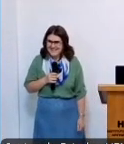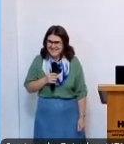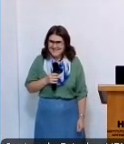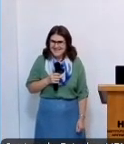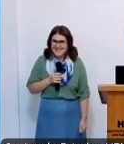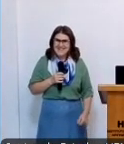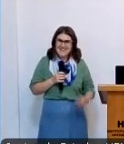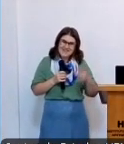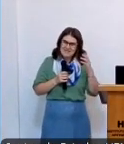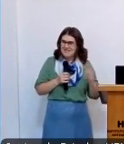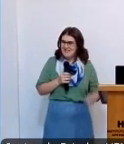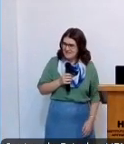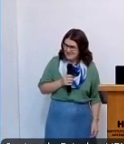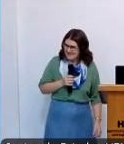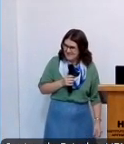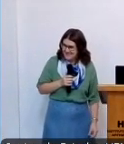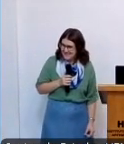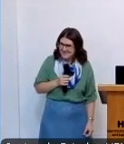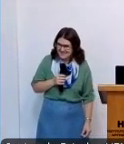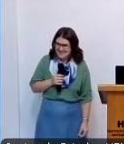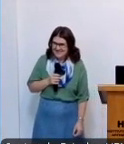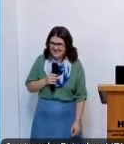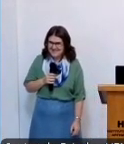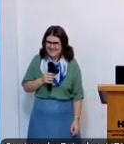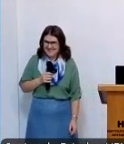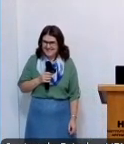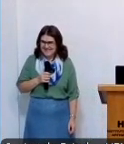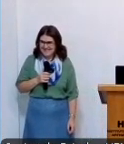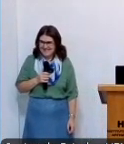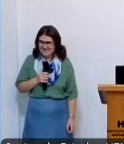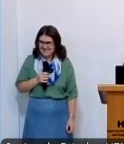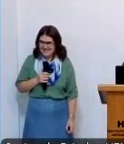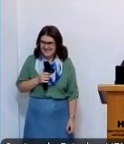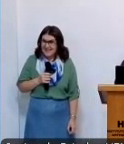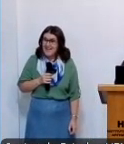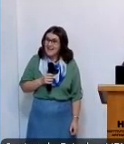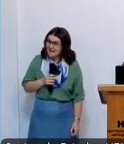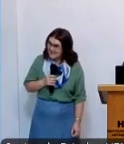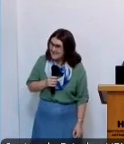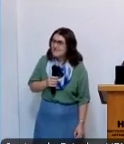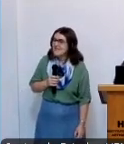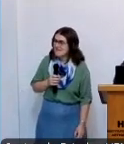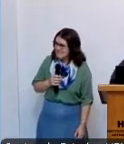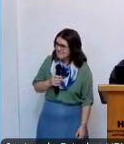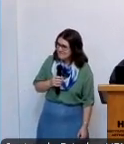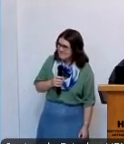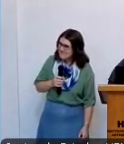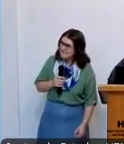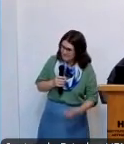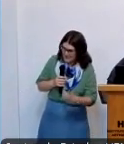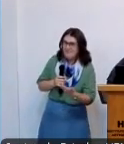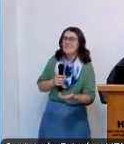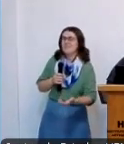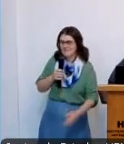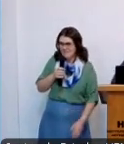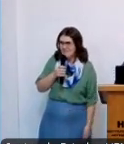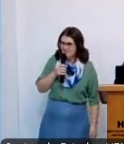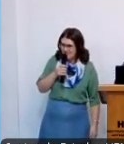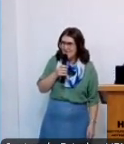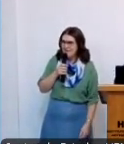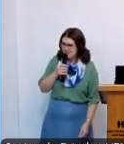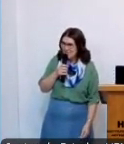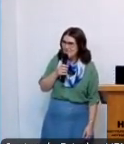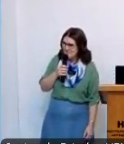eu coloquei os estudantes dentro dos pesquisadores, mas também são residentes.